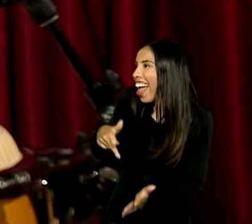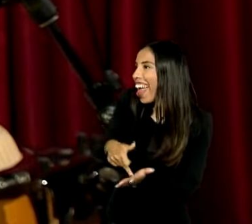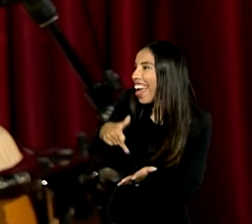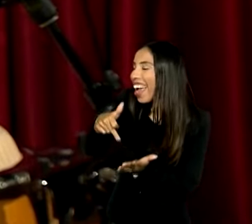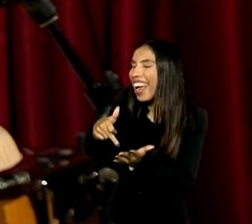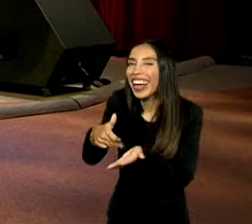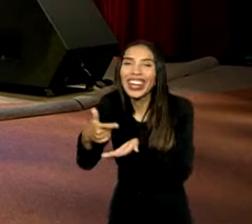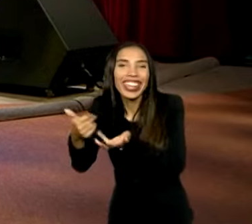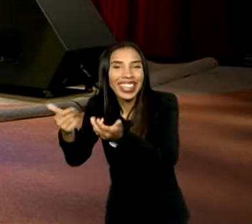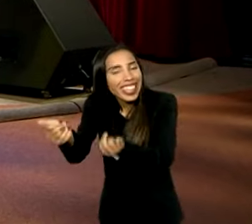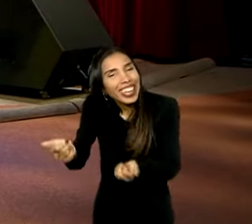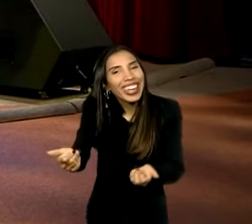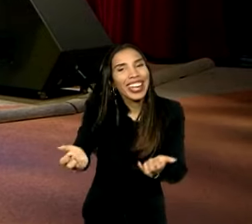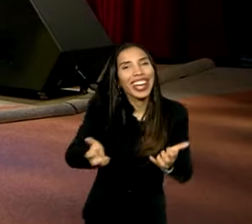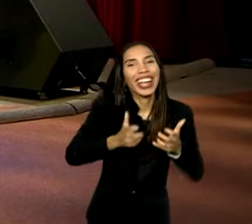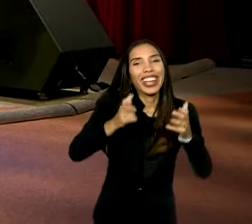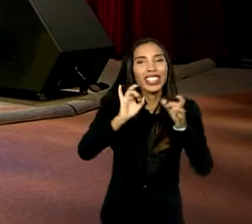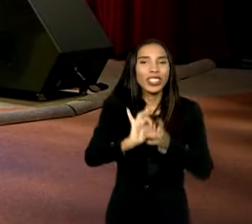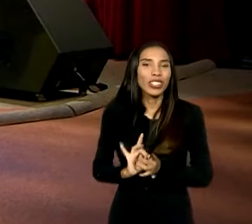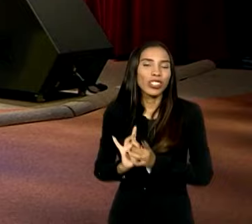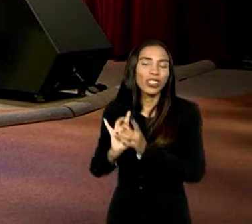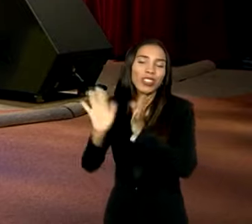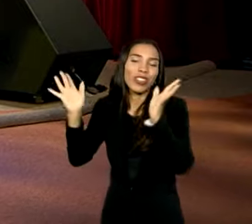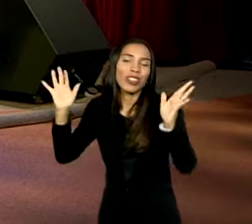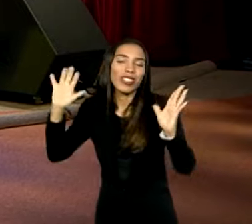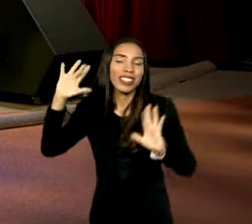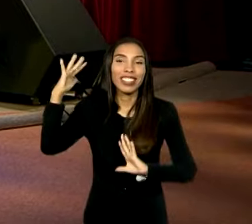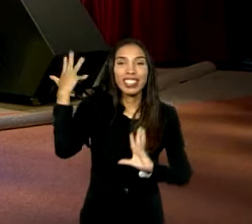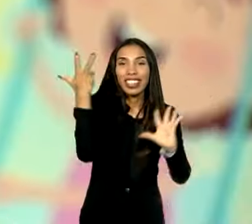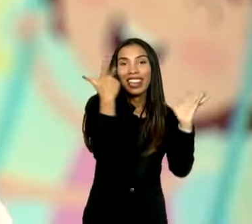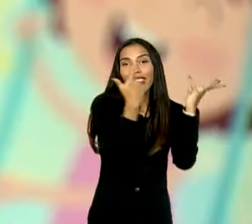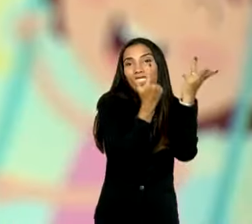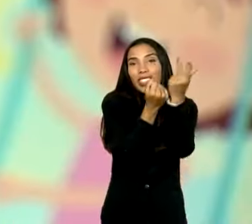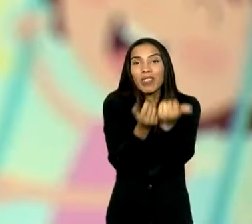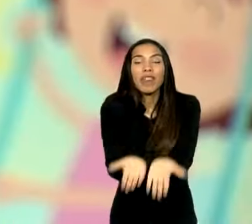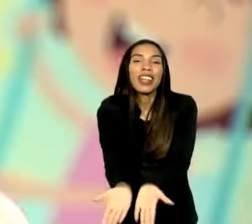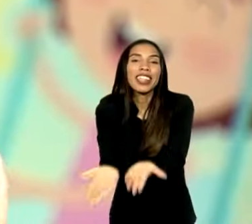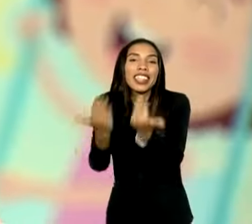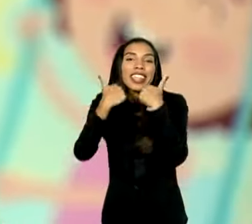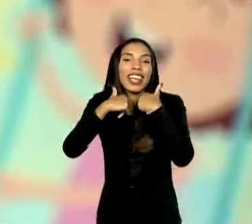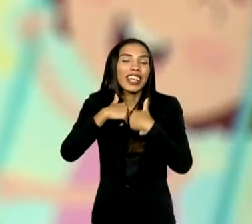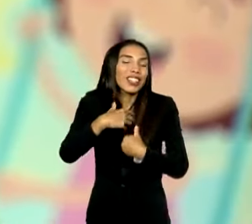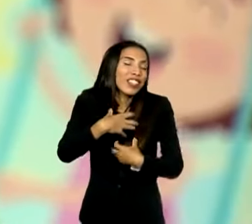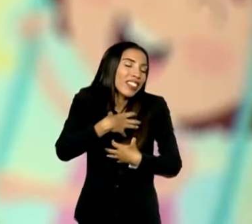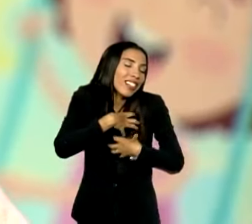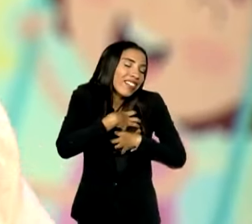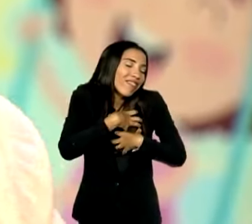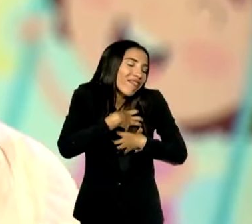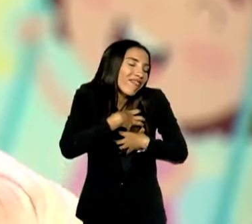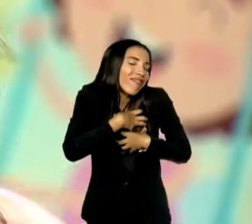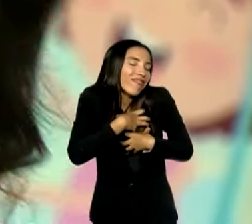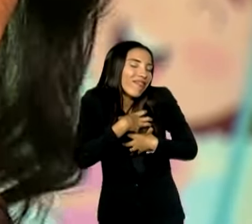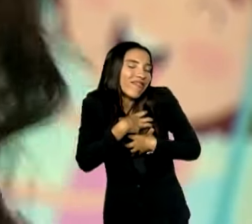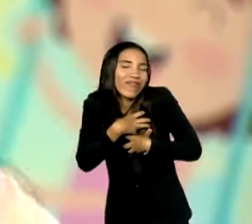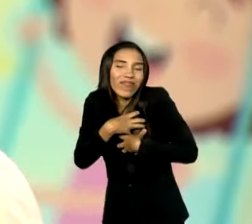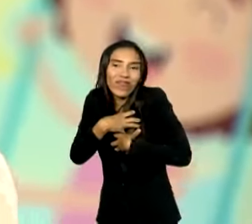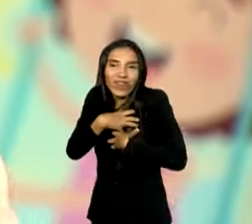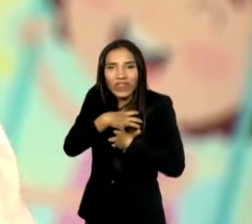Que quer andar solto no mato, mas vive trancado dentro de você.